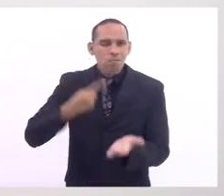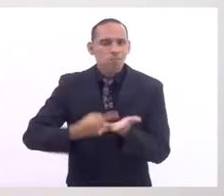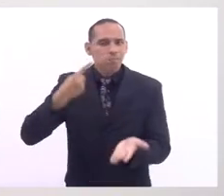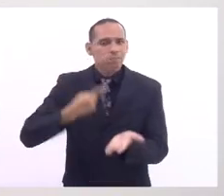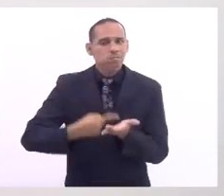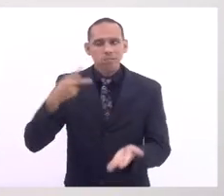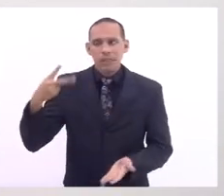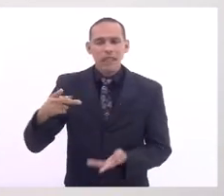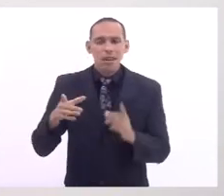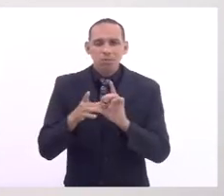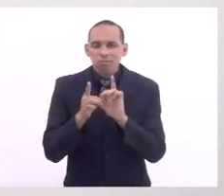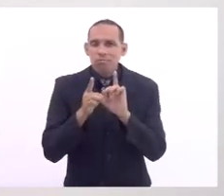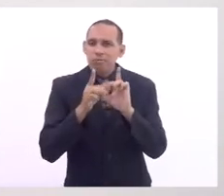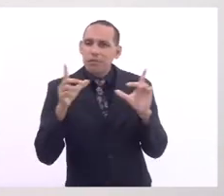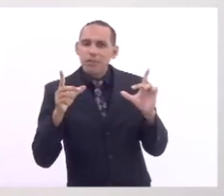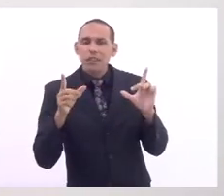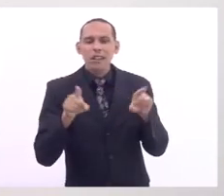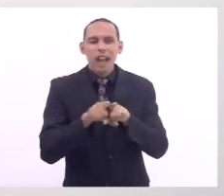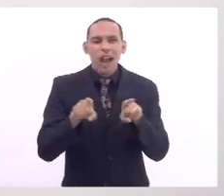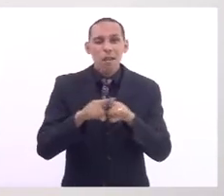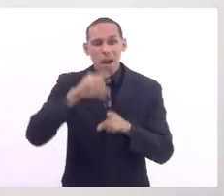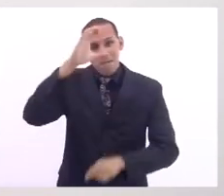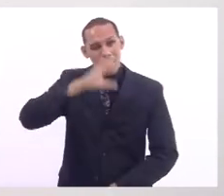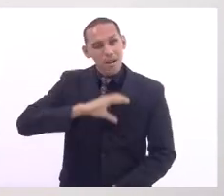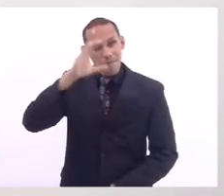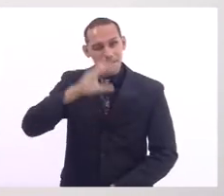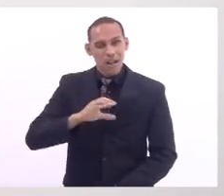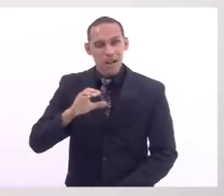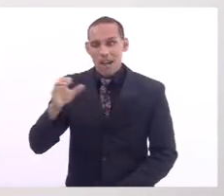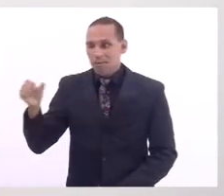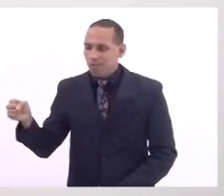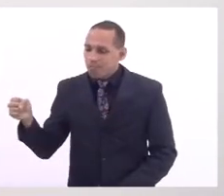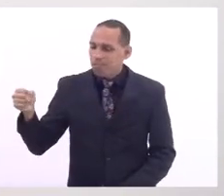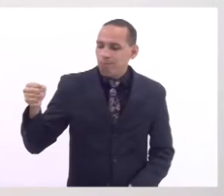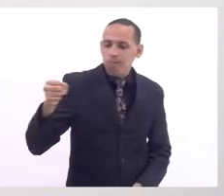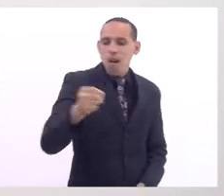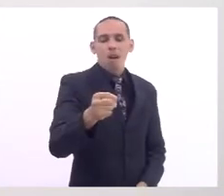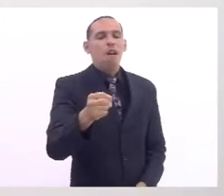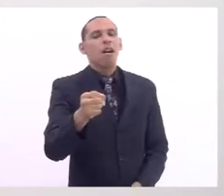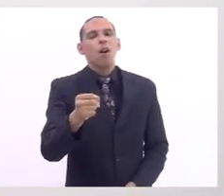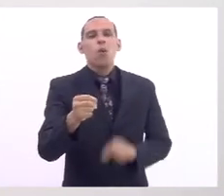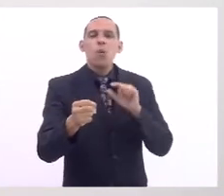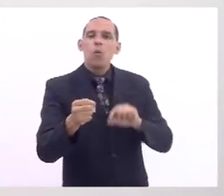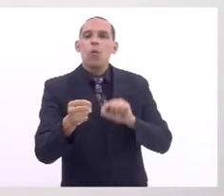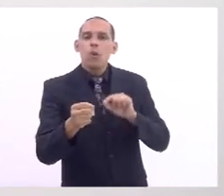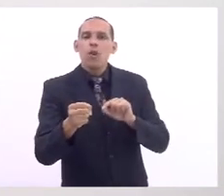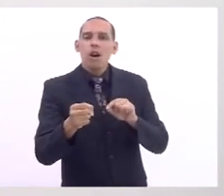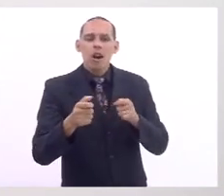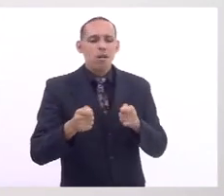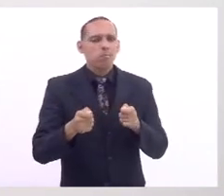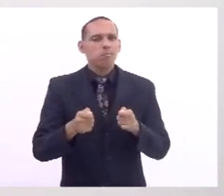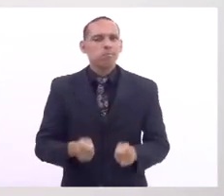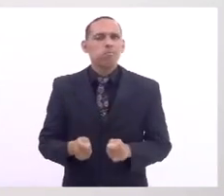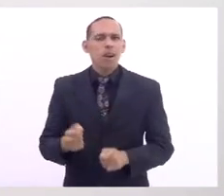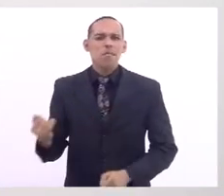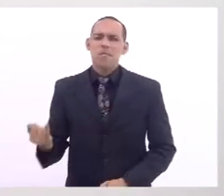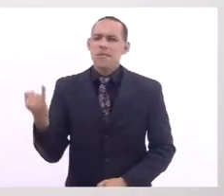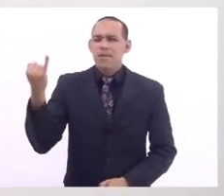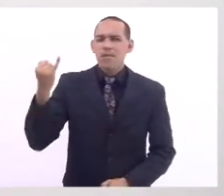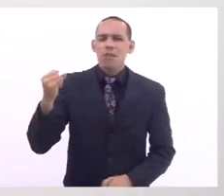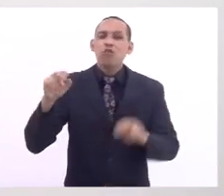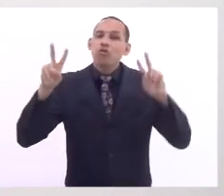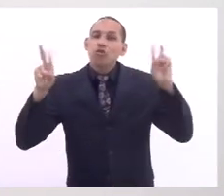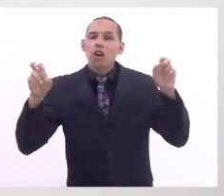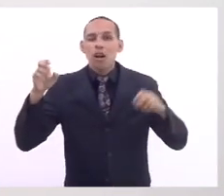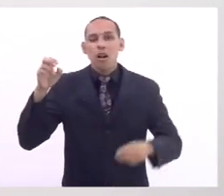com a democracia com a cidadania que o leva entre outras coisas até uma posição de relevância nos debates sobre